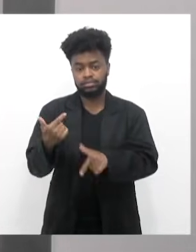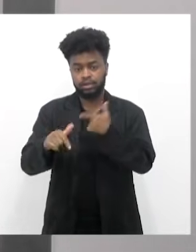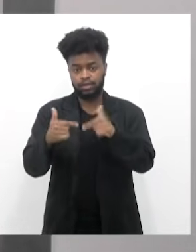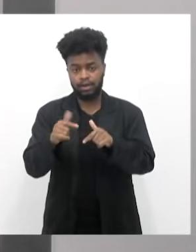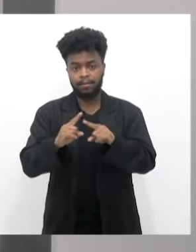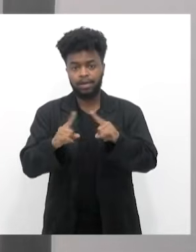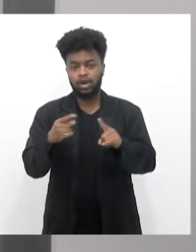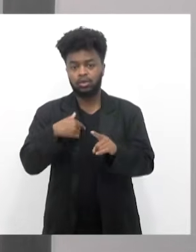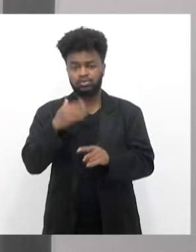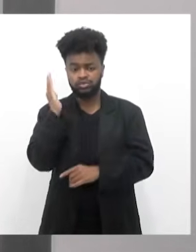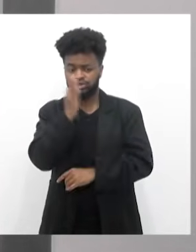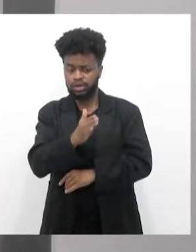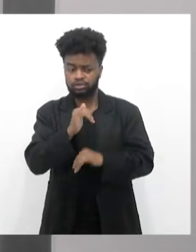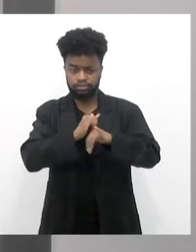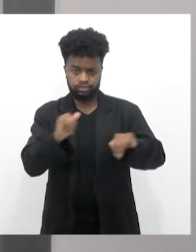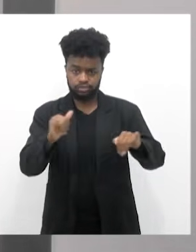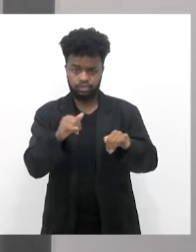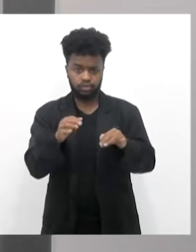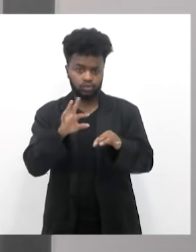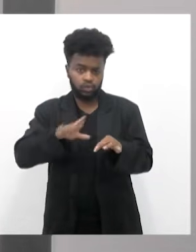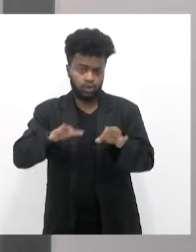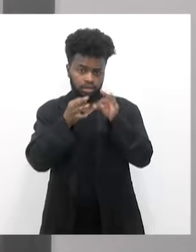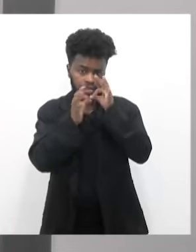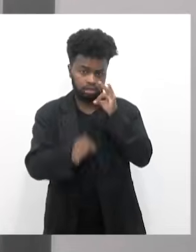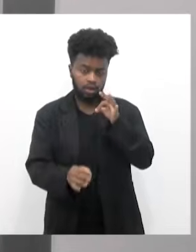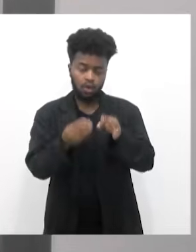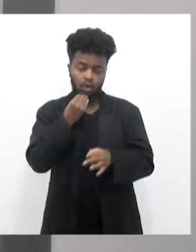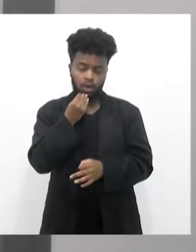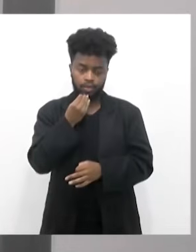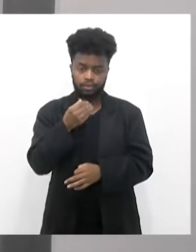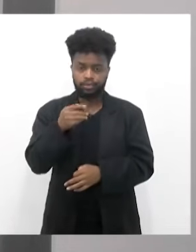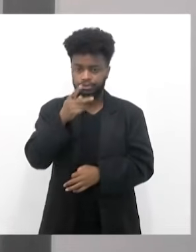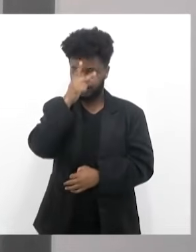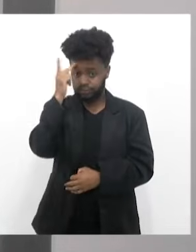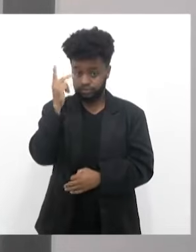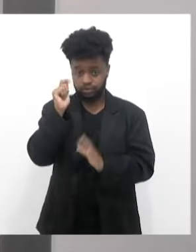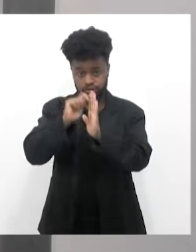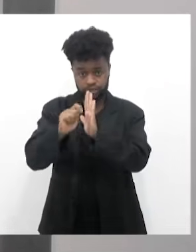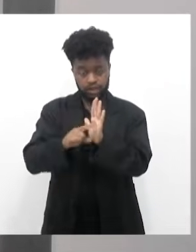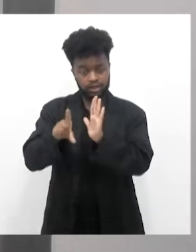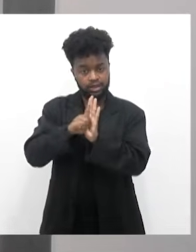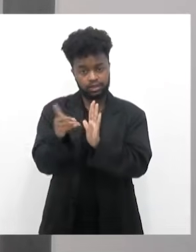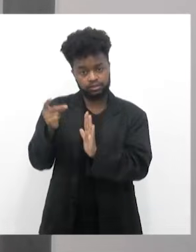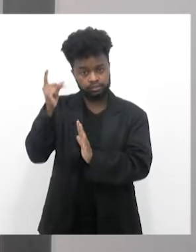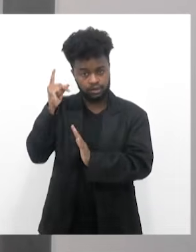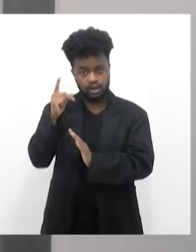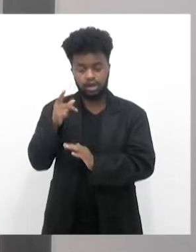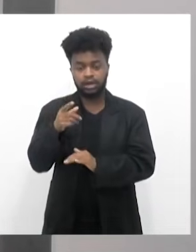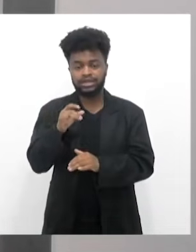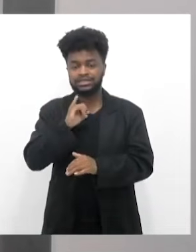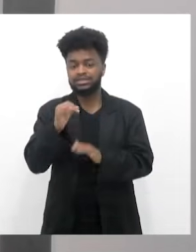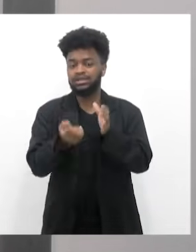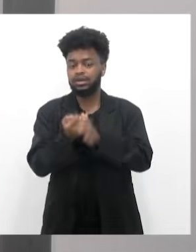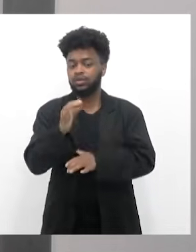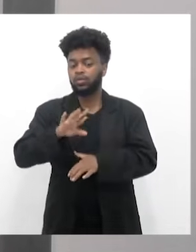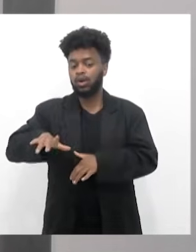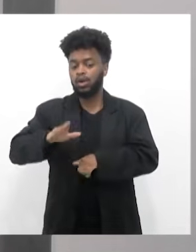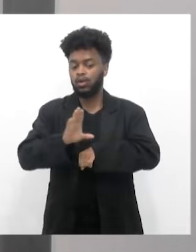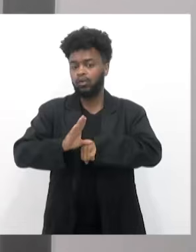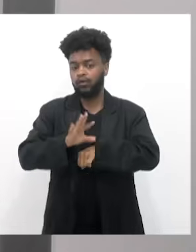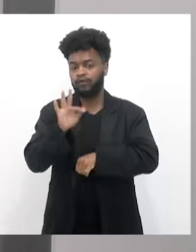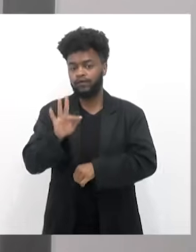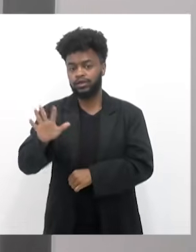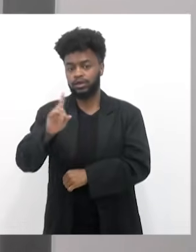não avançar muito na discussão. É óbvio que o legislador original, federal, quando estabelece, não na Constituição Federal, mas